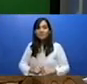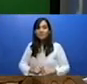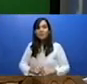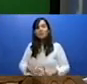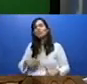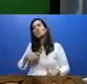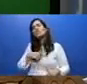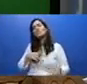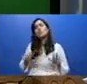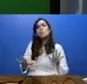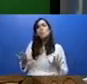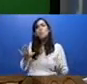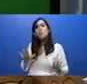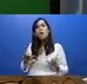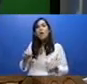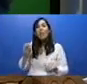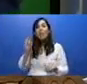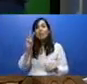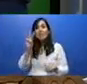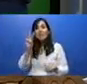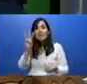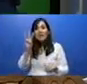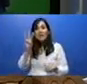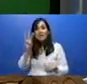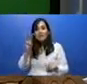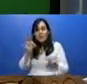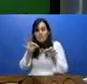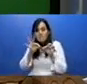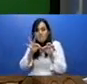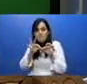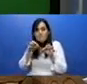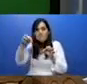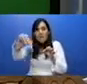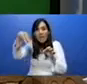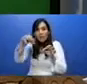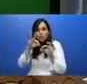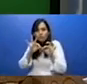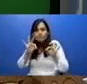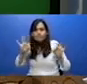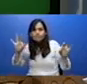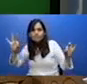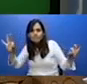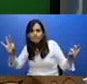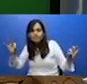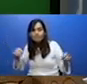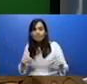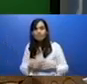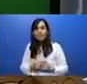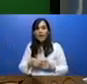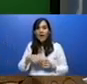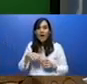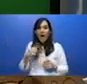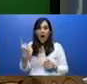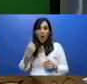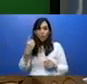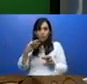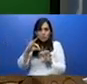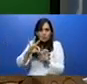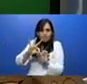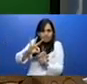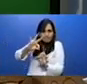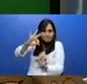Aproximadamente o tamanho 3 metros de comprimento, a altura 1,5 metro, cerca mais ou menos de